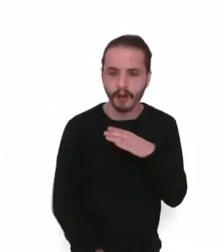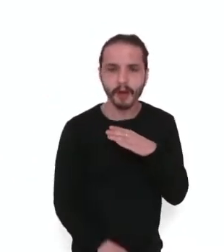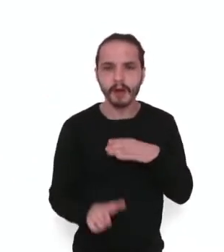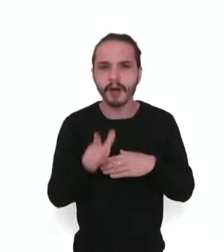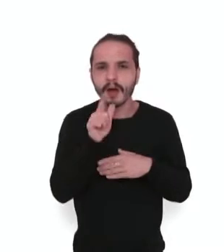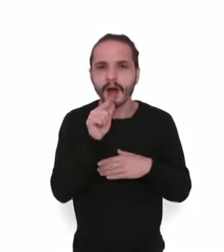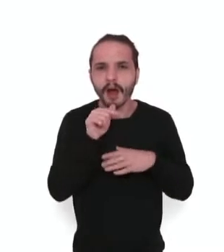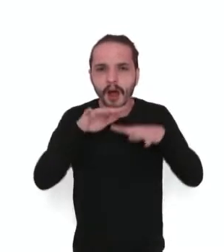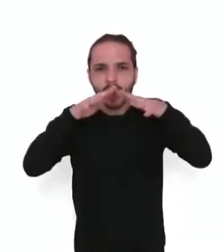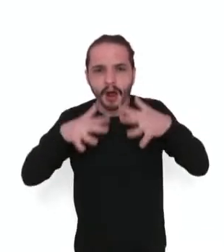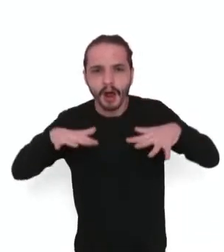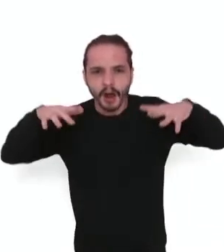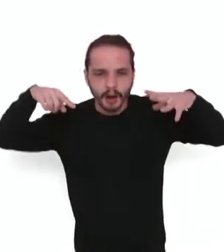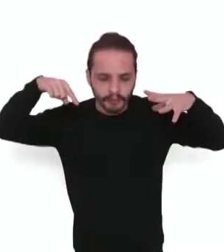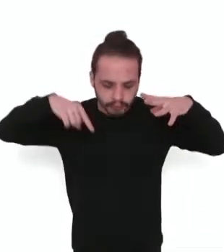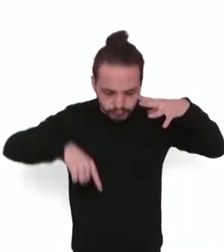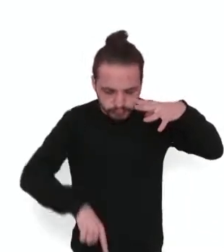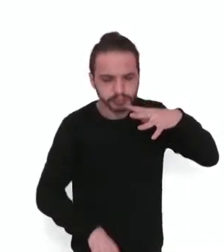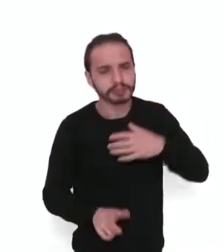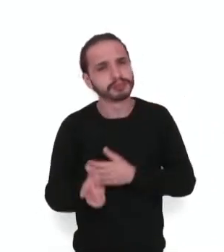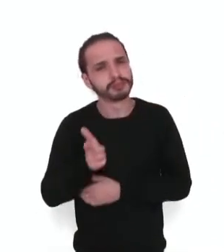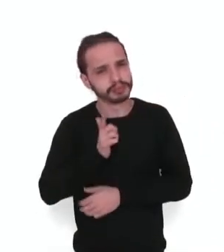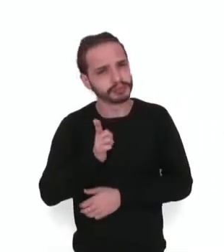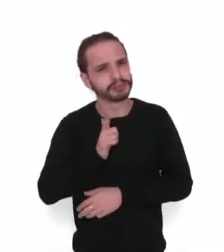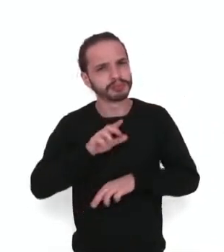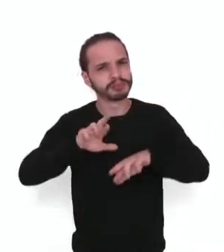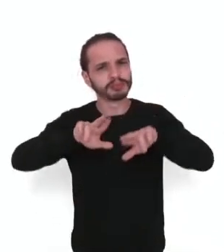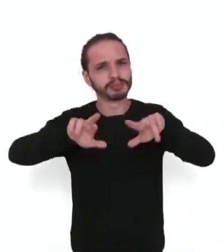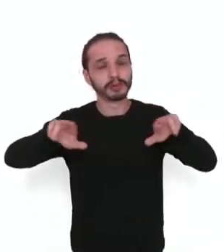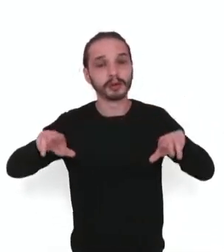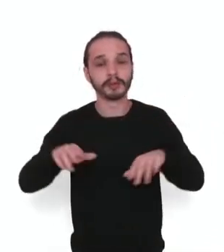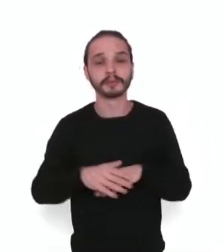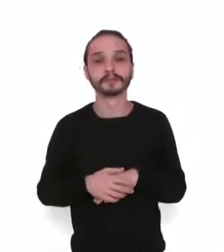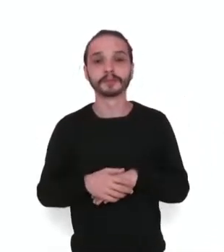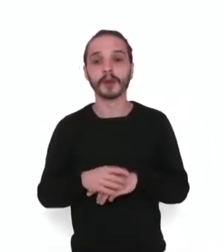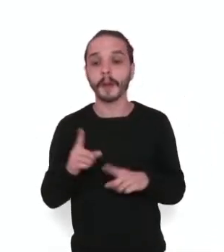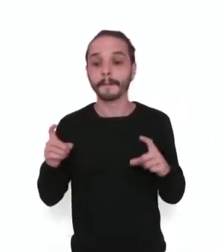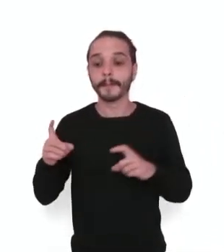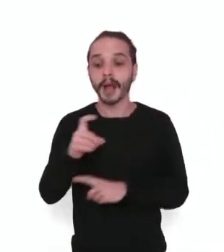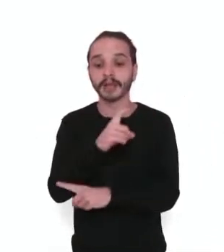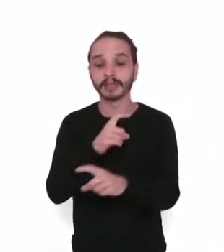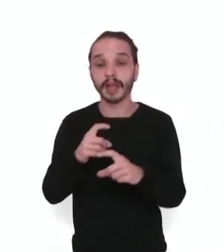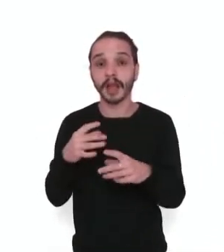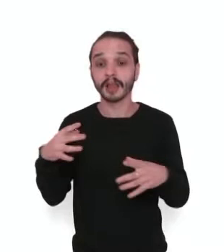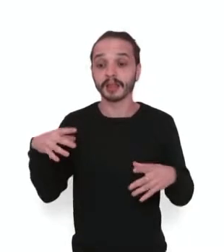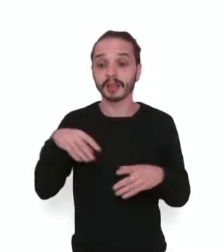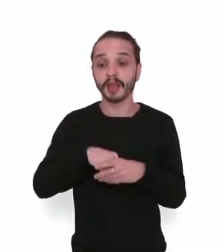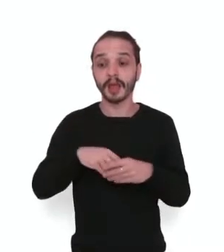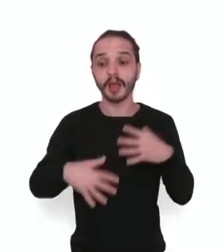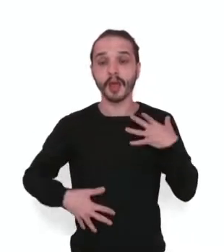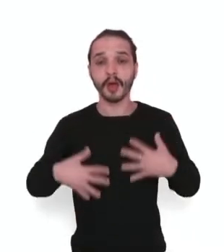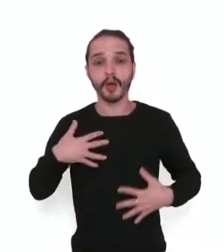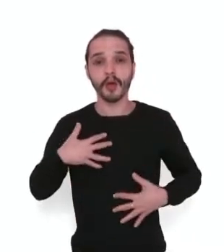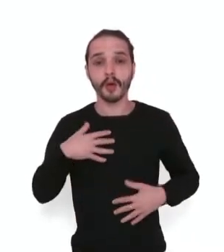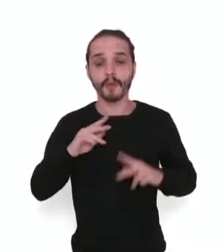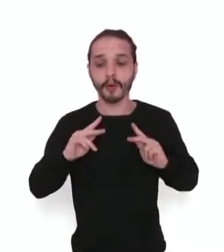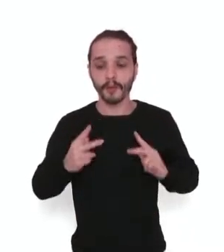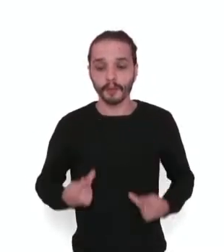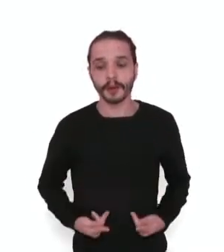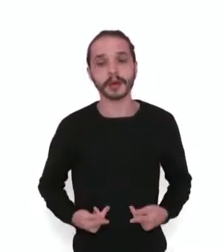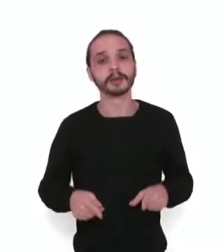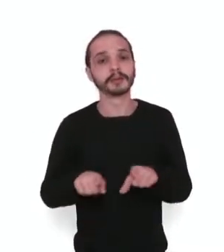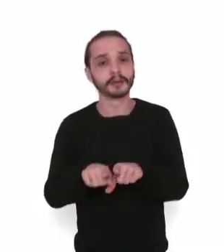oceanos. O número de bactérias que vivem dentro do corpo humano, em especial dentro do trato digestivo e da